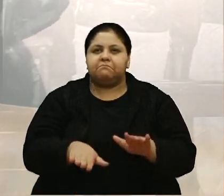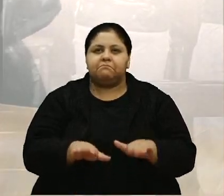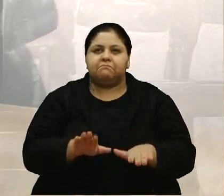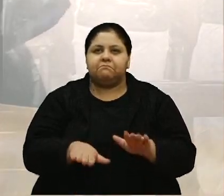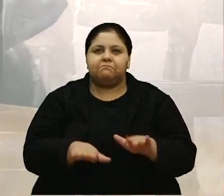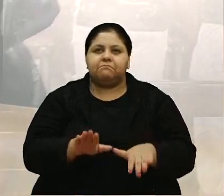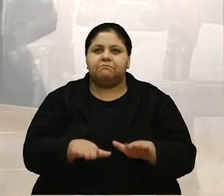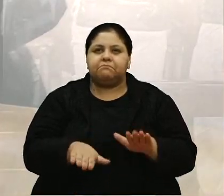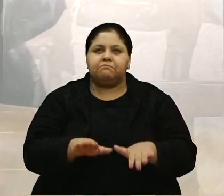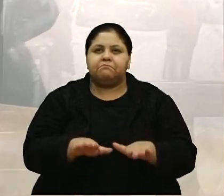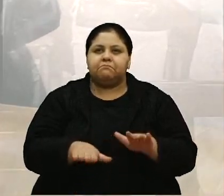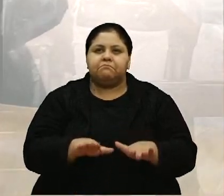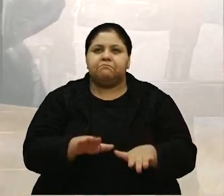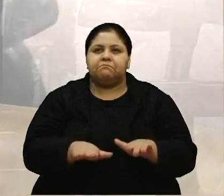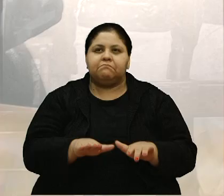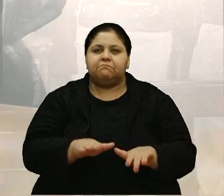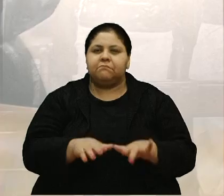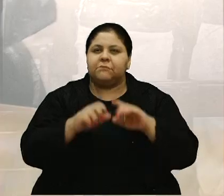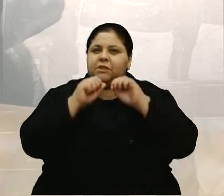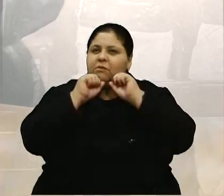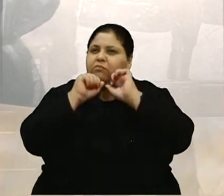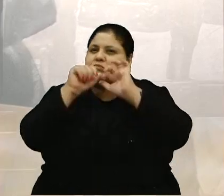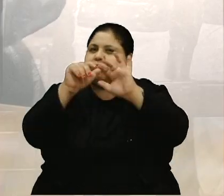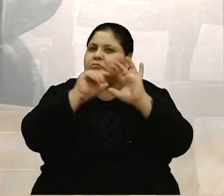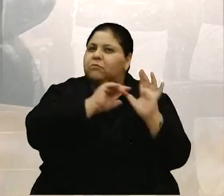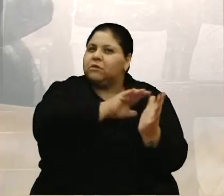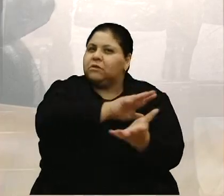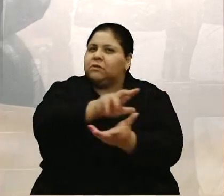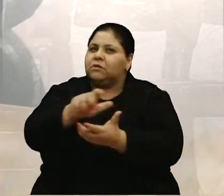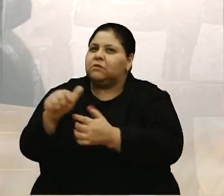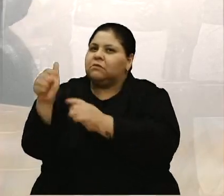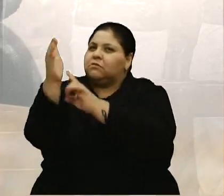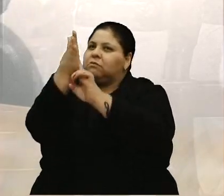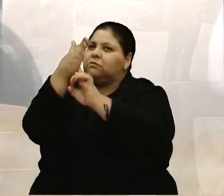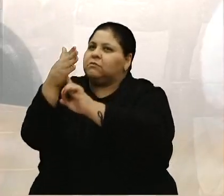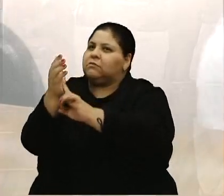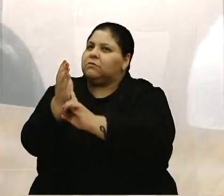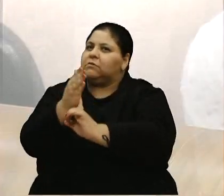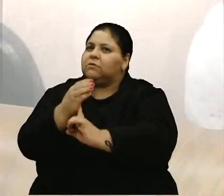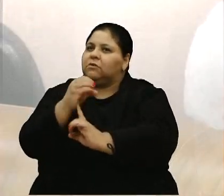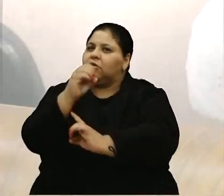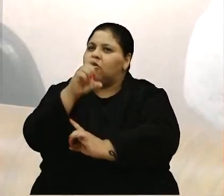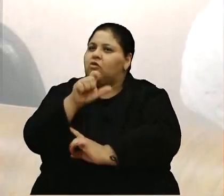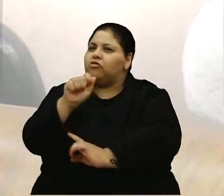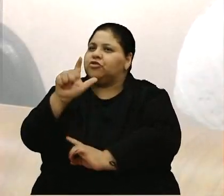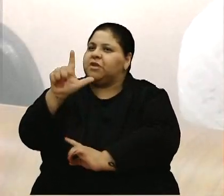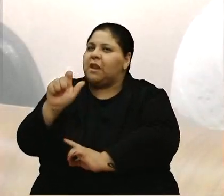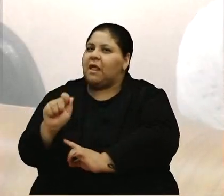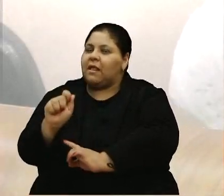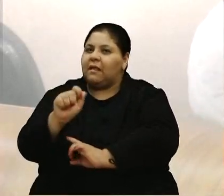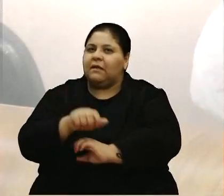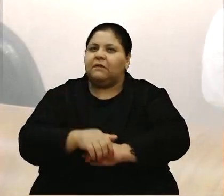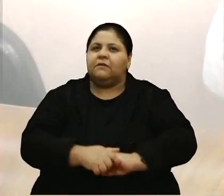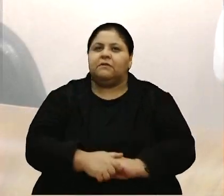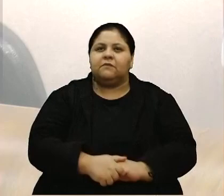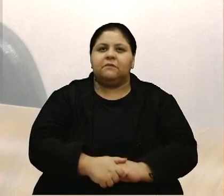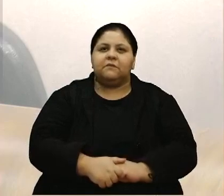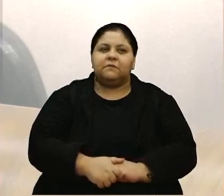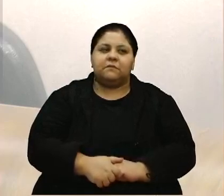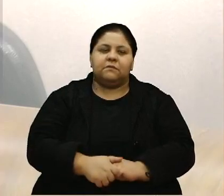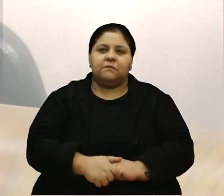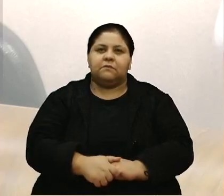levando ao mundo inteiro a bandeira de Oxalá. Salve a